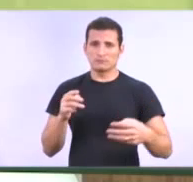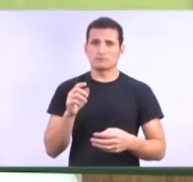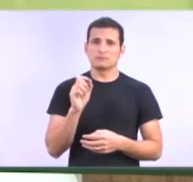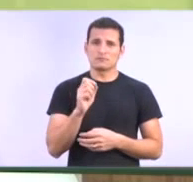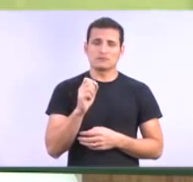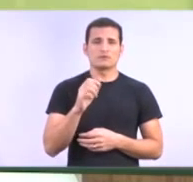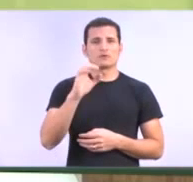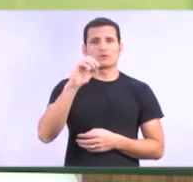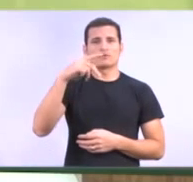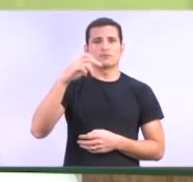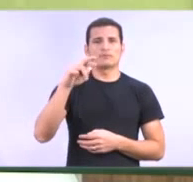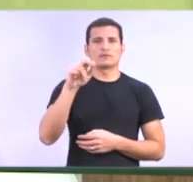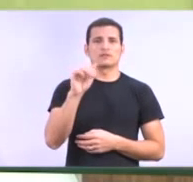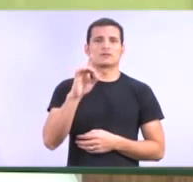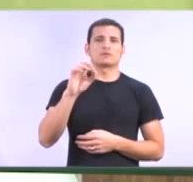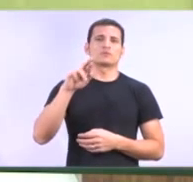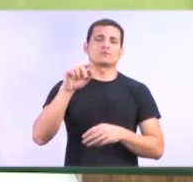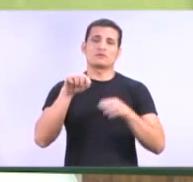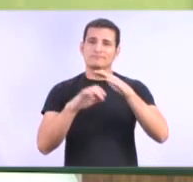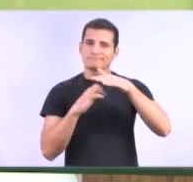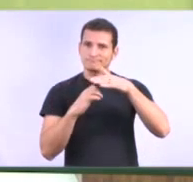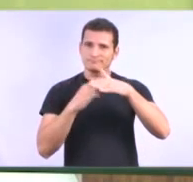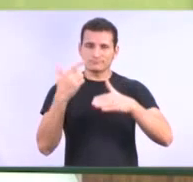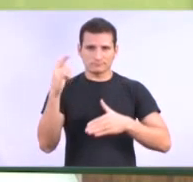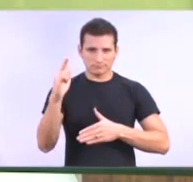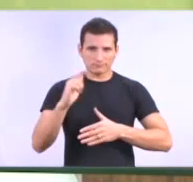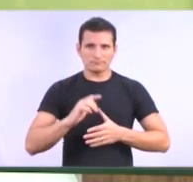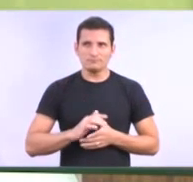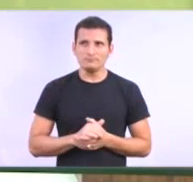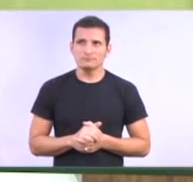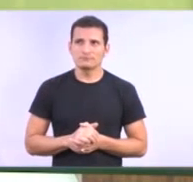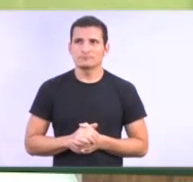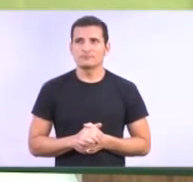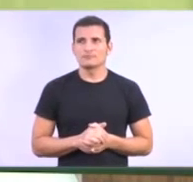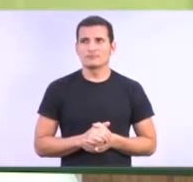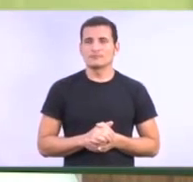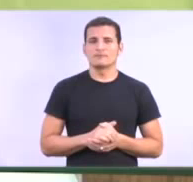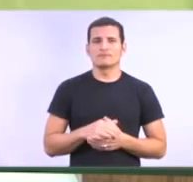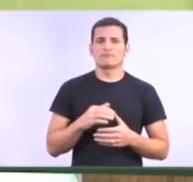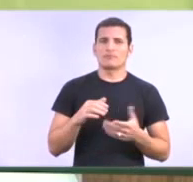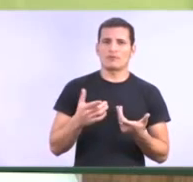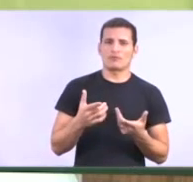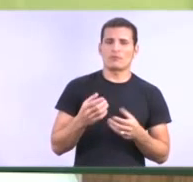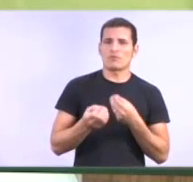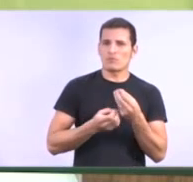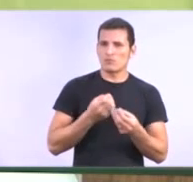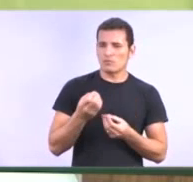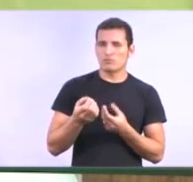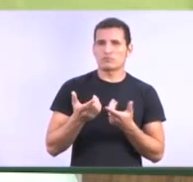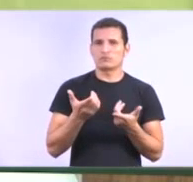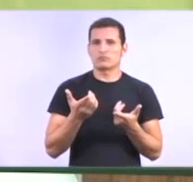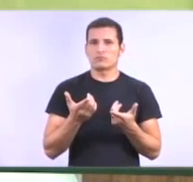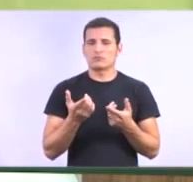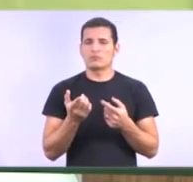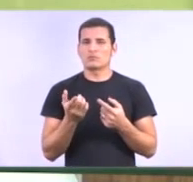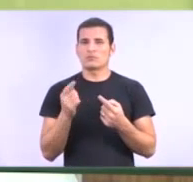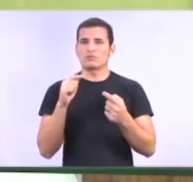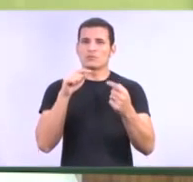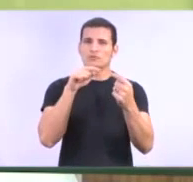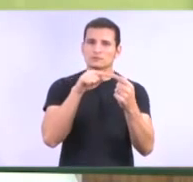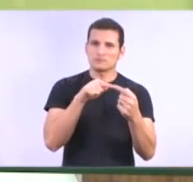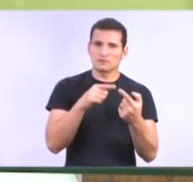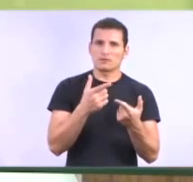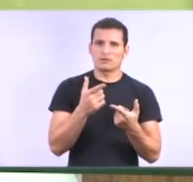da operadora, quer dizer, tanto na questão, vamos dizer, das soluções de conectividade, para você ligar